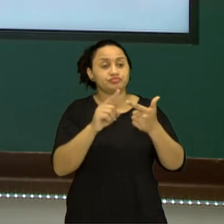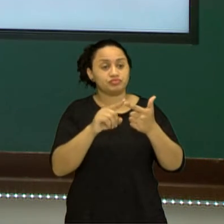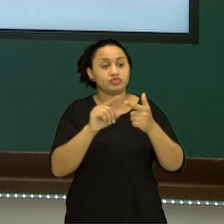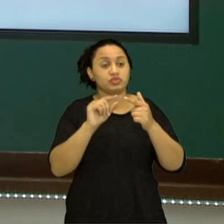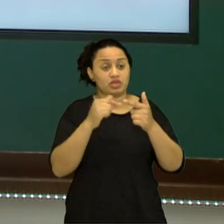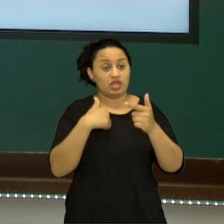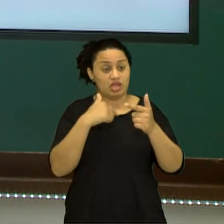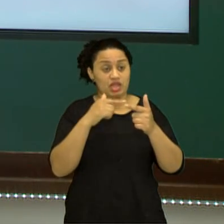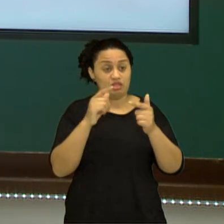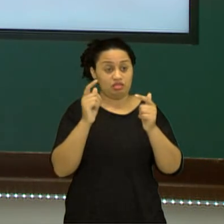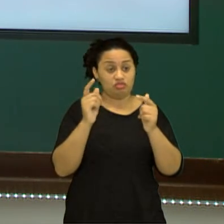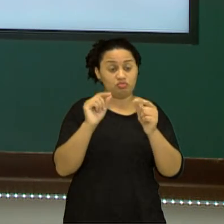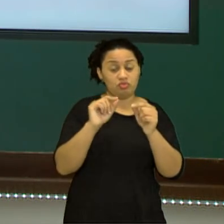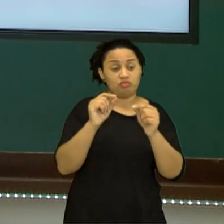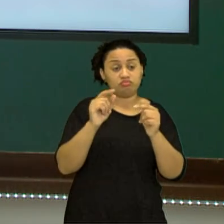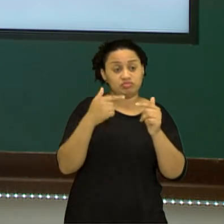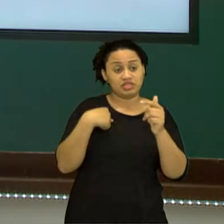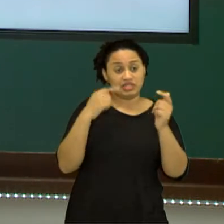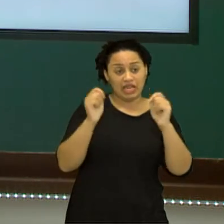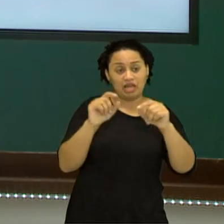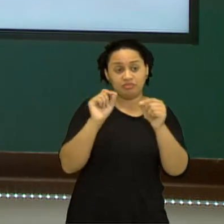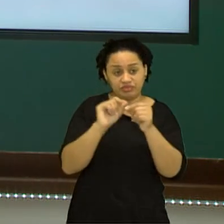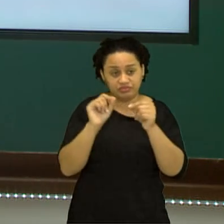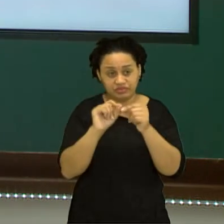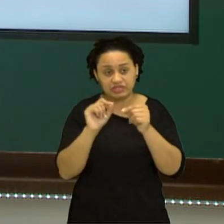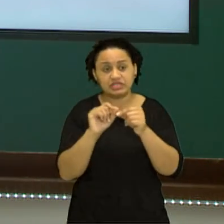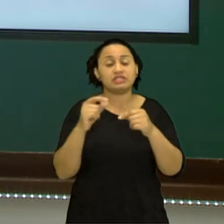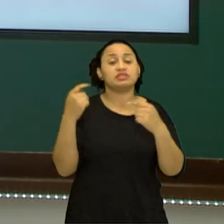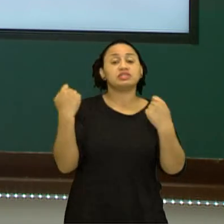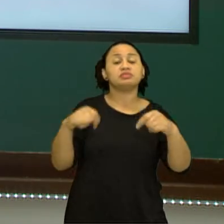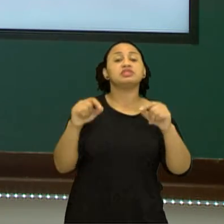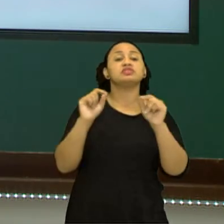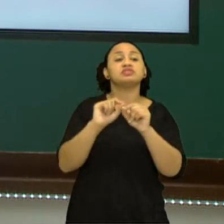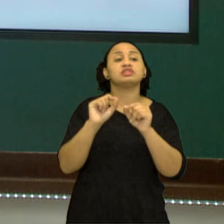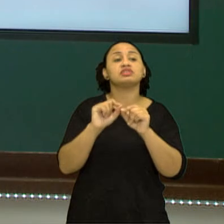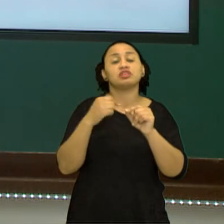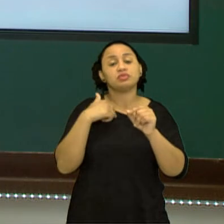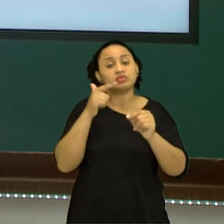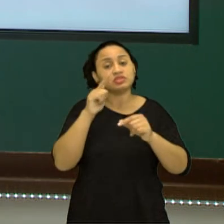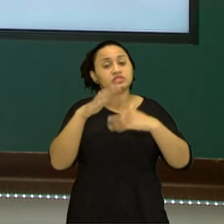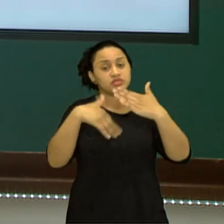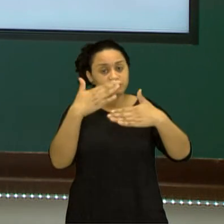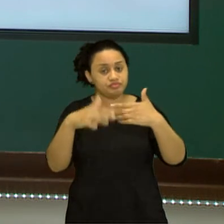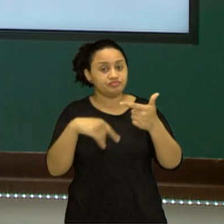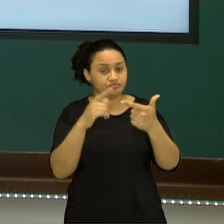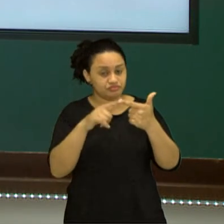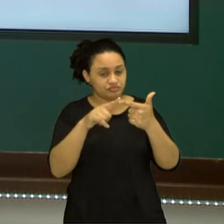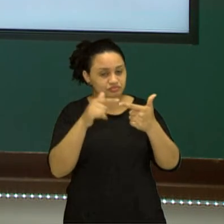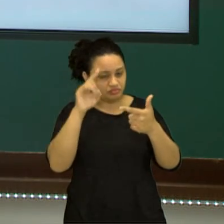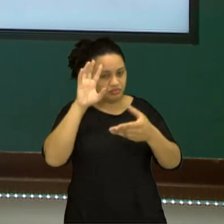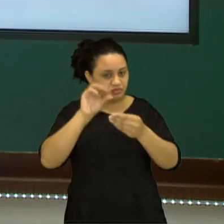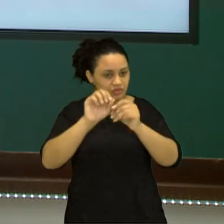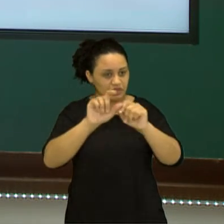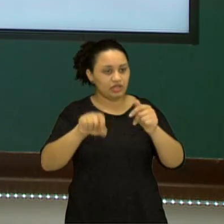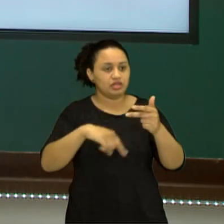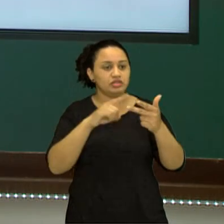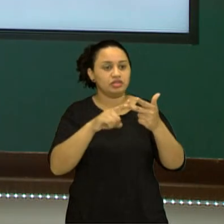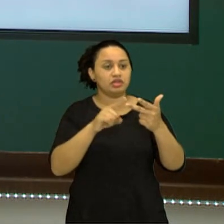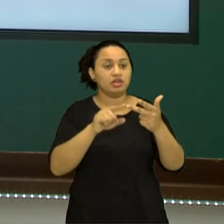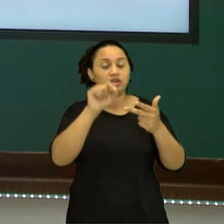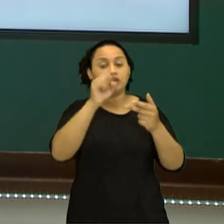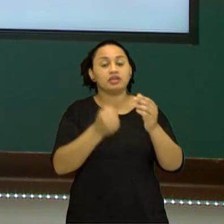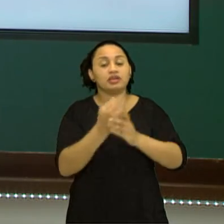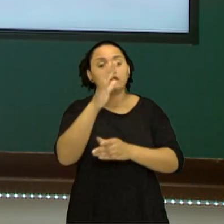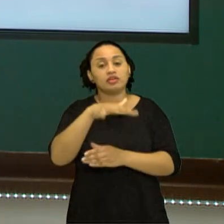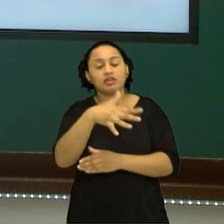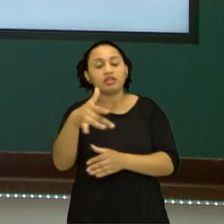ela é acionável, né? Eu preciso fazer essa tarefa, o que eu preciso para desenvolver essa tarefa? Crie um calendário,